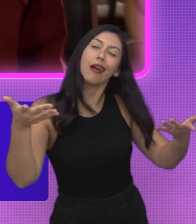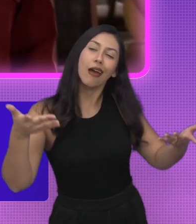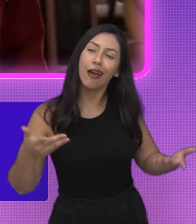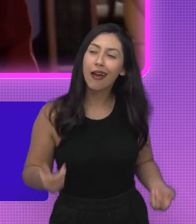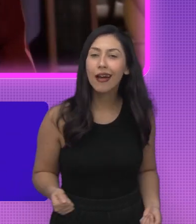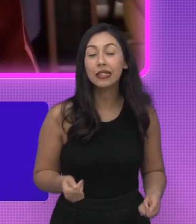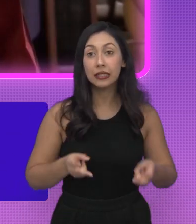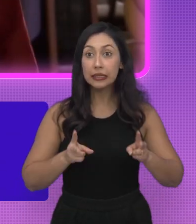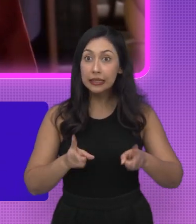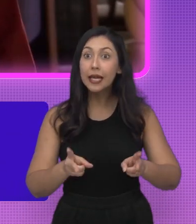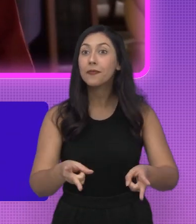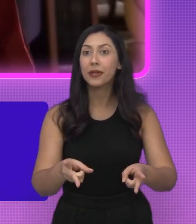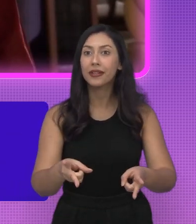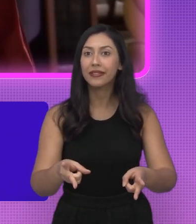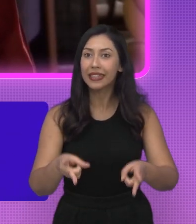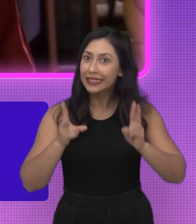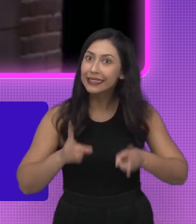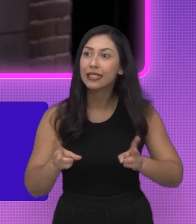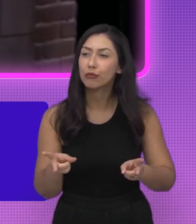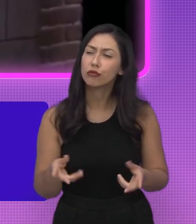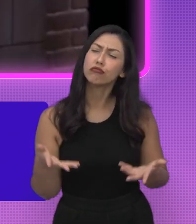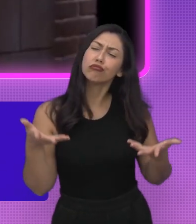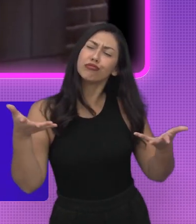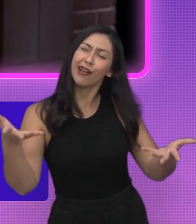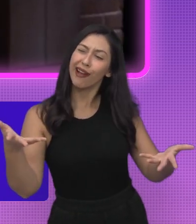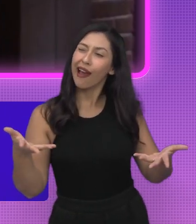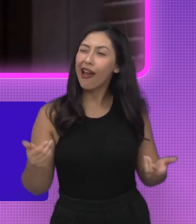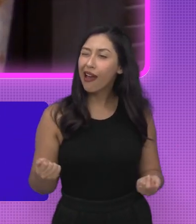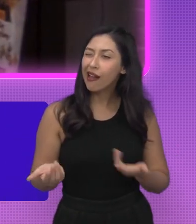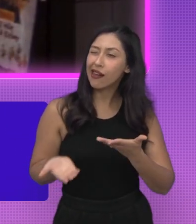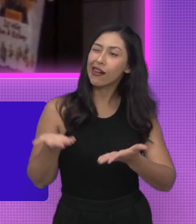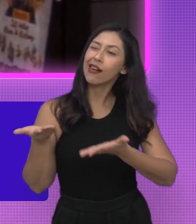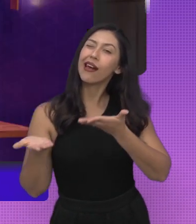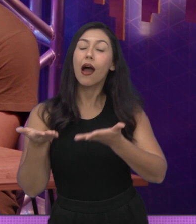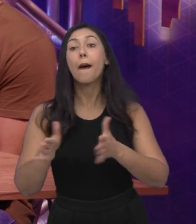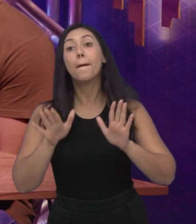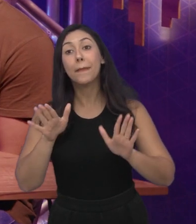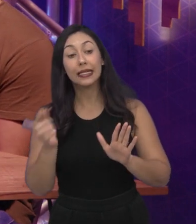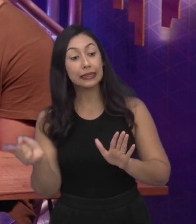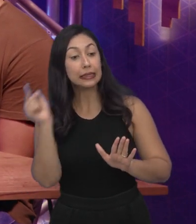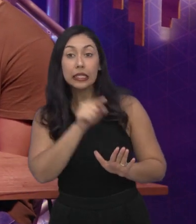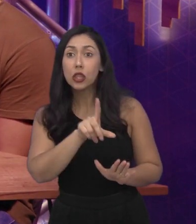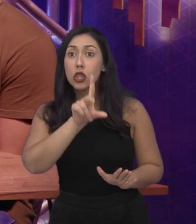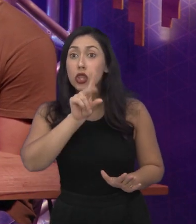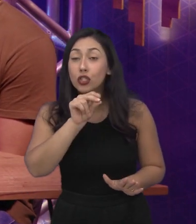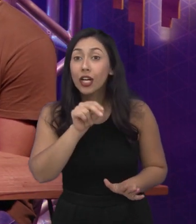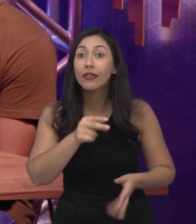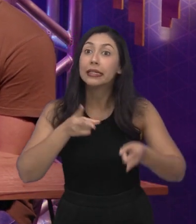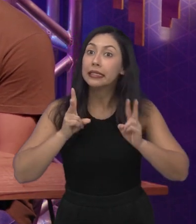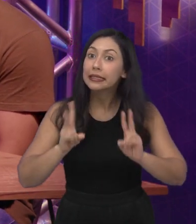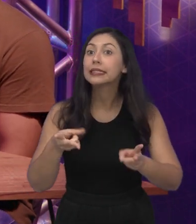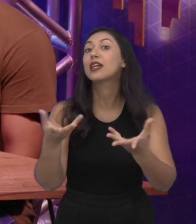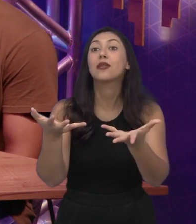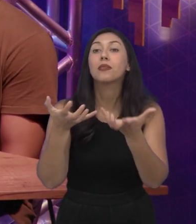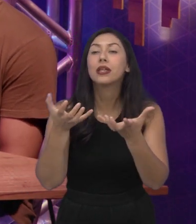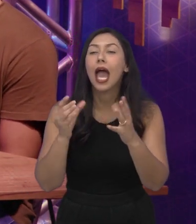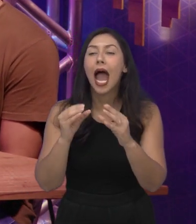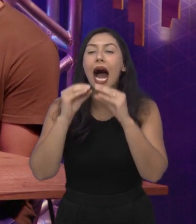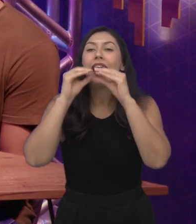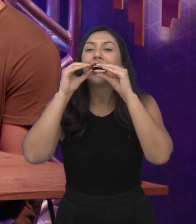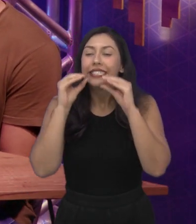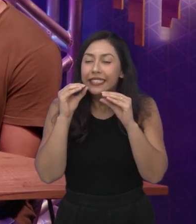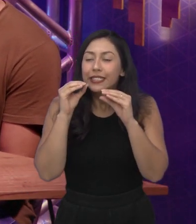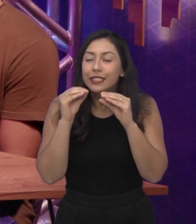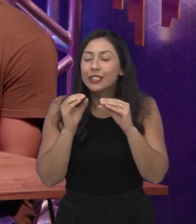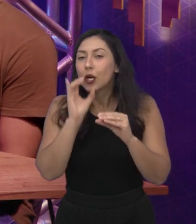you doing e tal. E a piada constante do Chaves é que ele quer um sanduíche de presunto. Ele sonha com um sanduíche